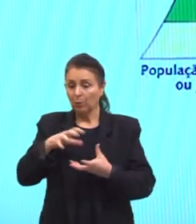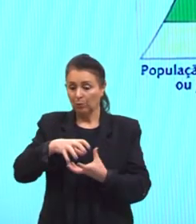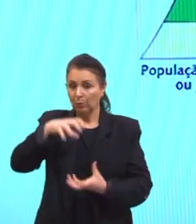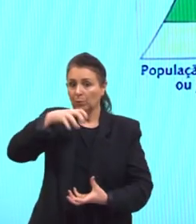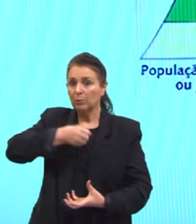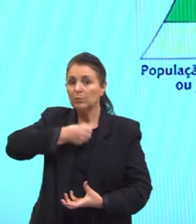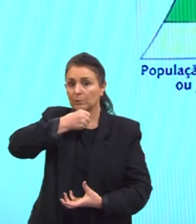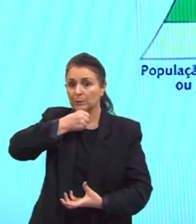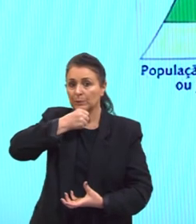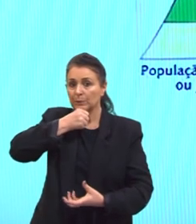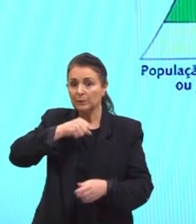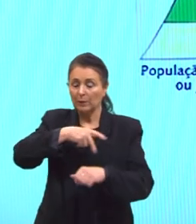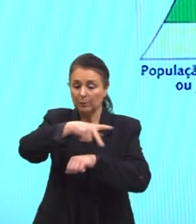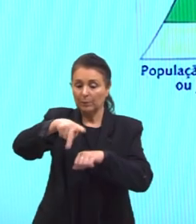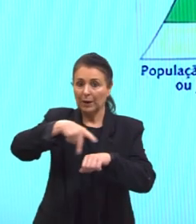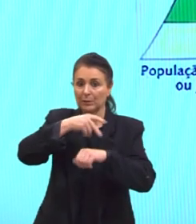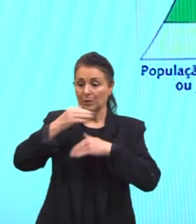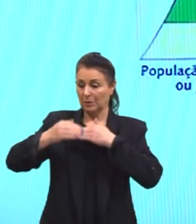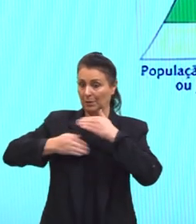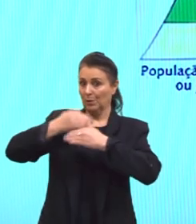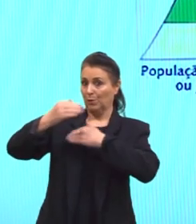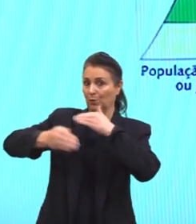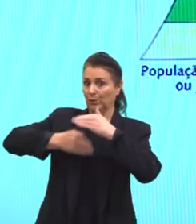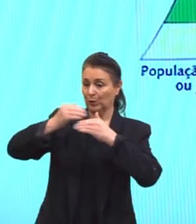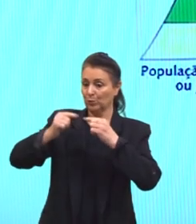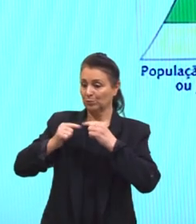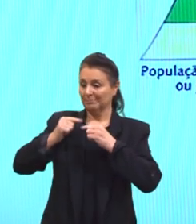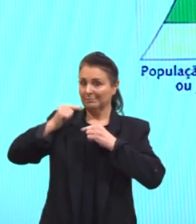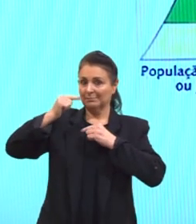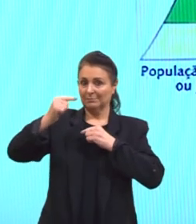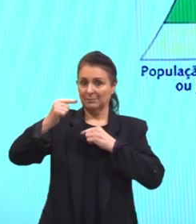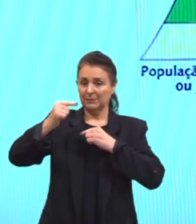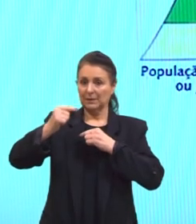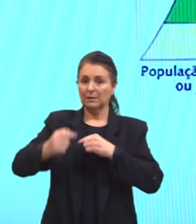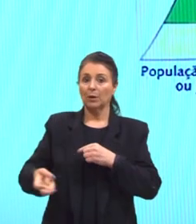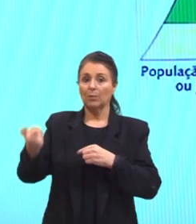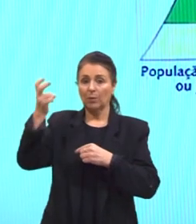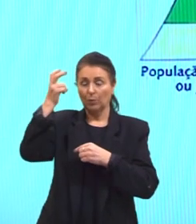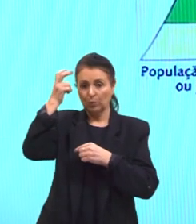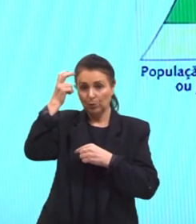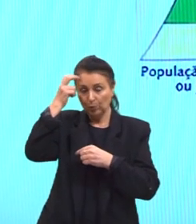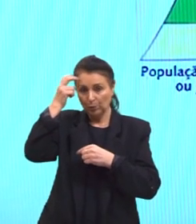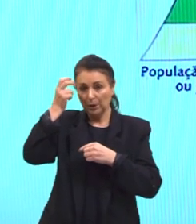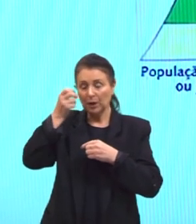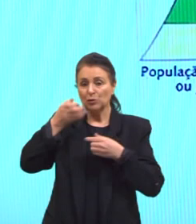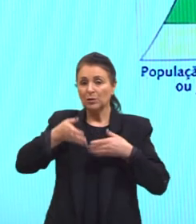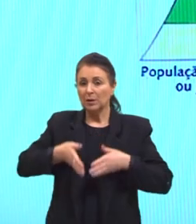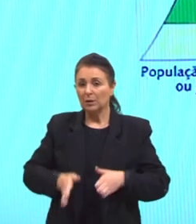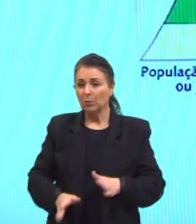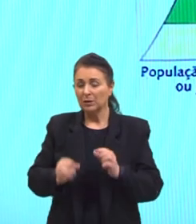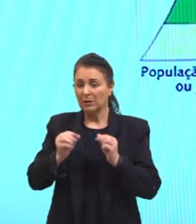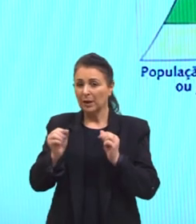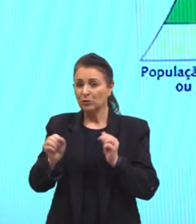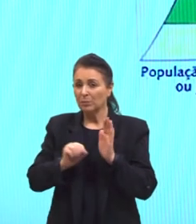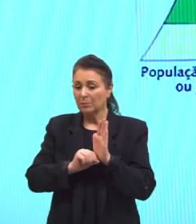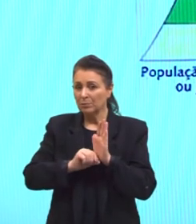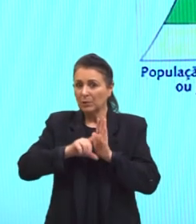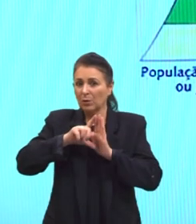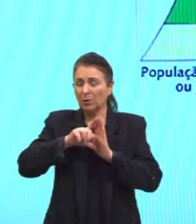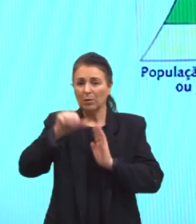desenvolvidos tá que daí ambos controle de natalidade a maior né as mulheres já estão